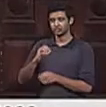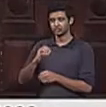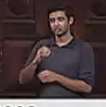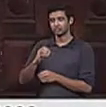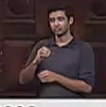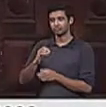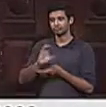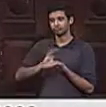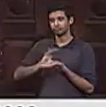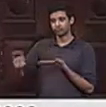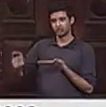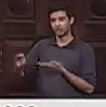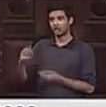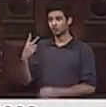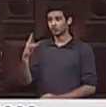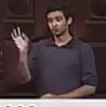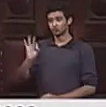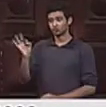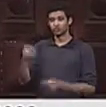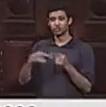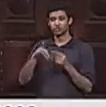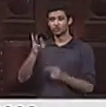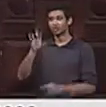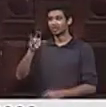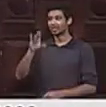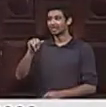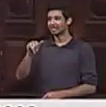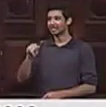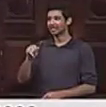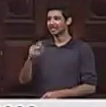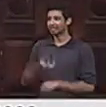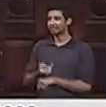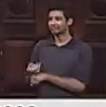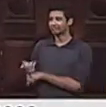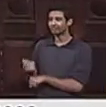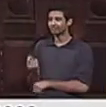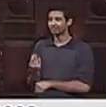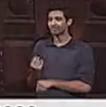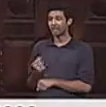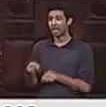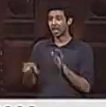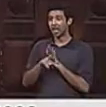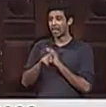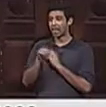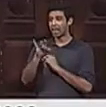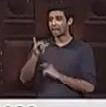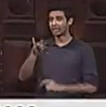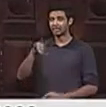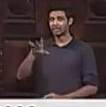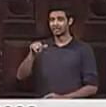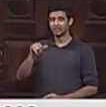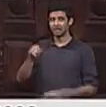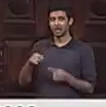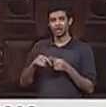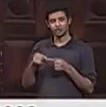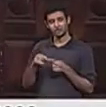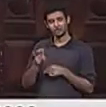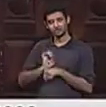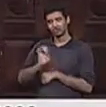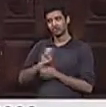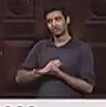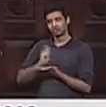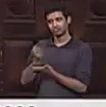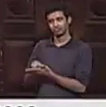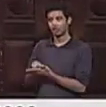FAPERJ 2% da sua receita tributária líquida, com a modificação que sofreu recentemente, há algum tempo, a Constituição